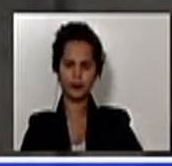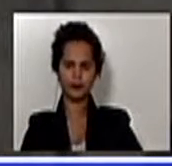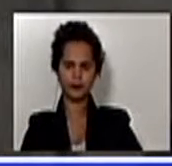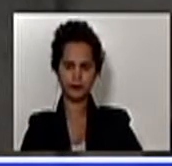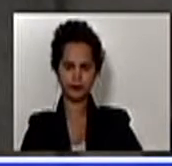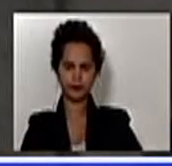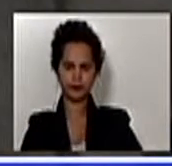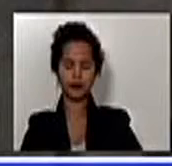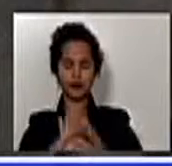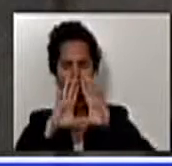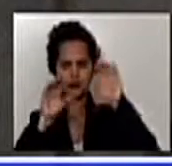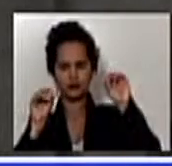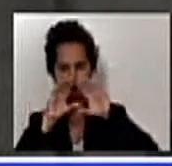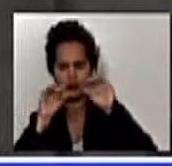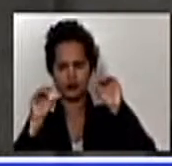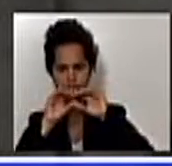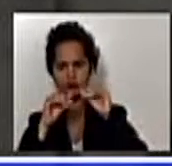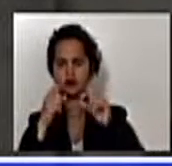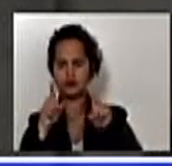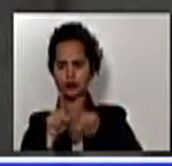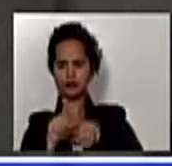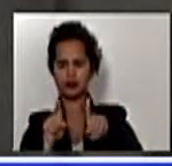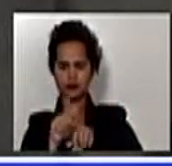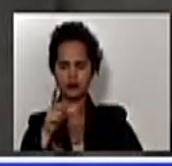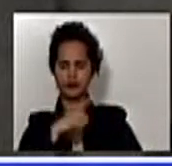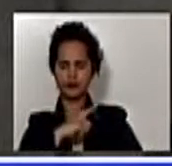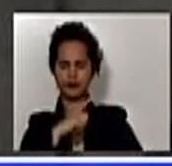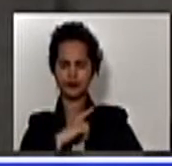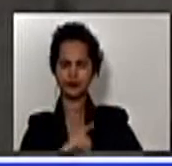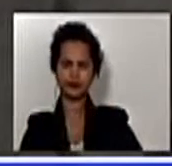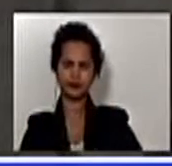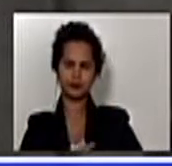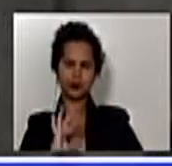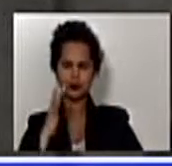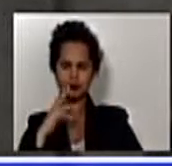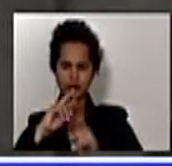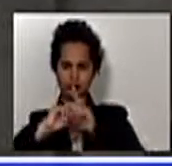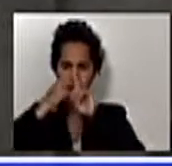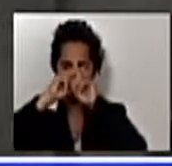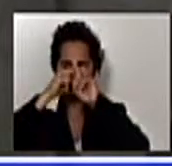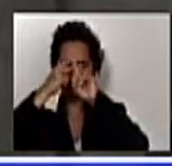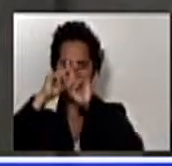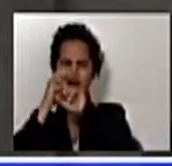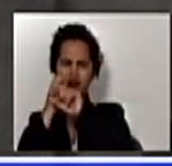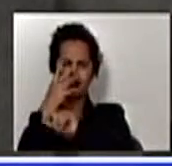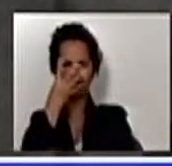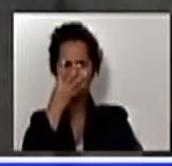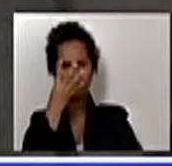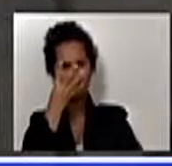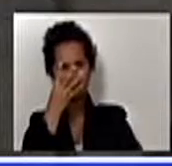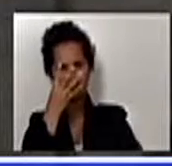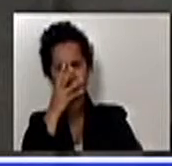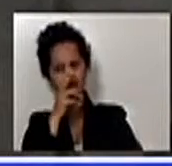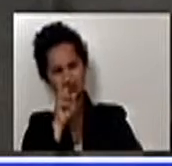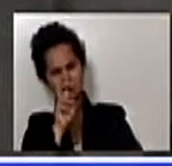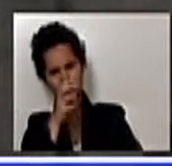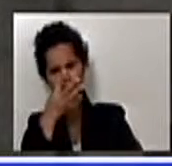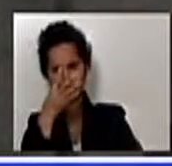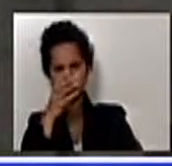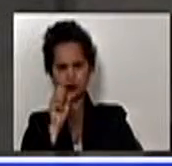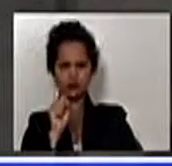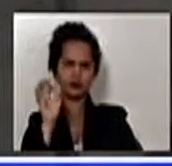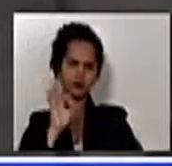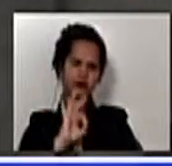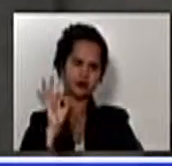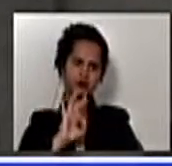de fiscalização nesse segmento. Então, a gente teve um crescimento acumulado no ano de 45% a 48% no